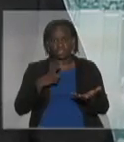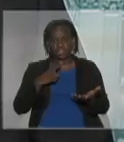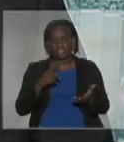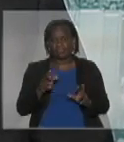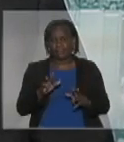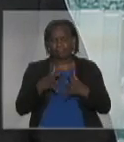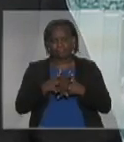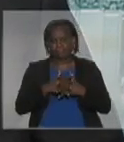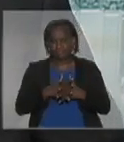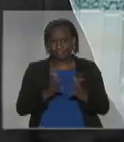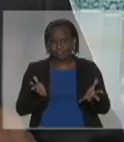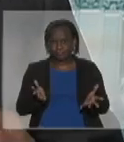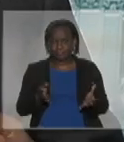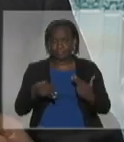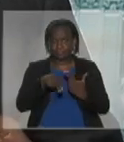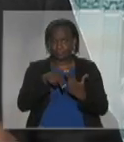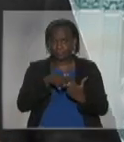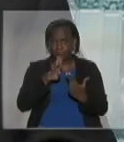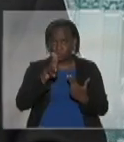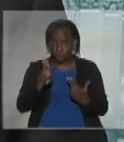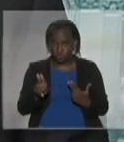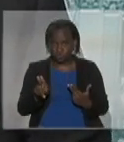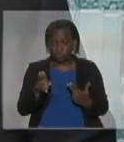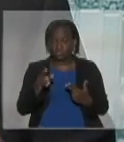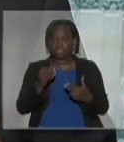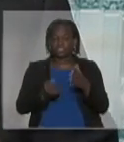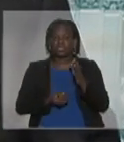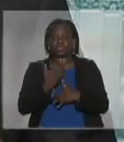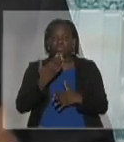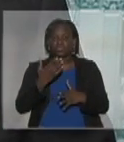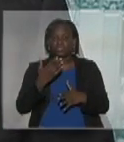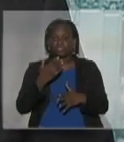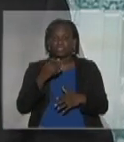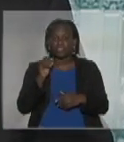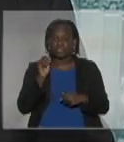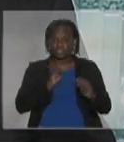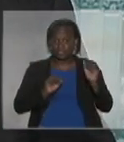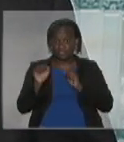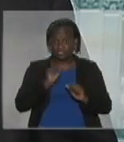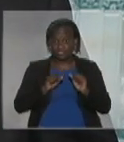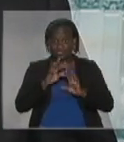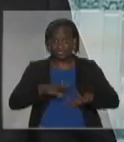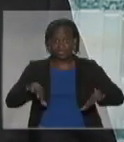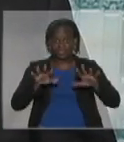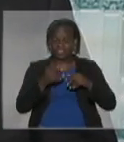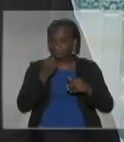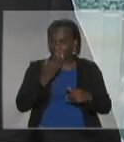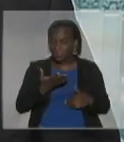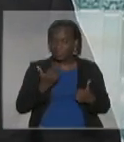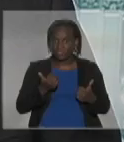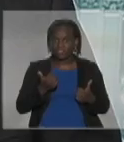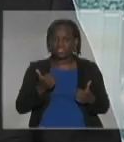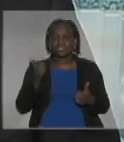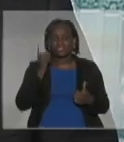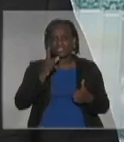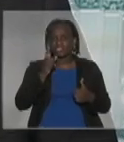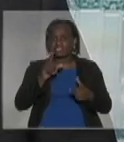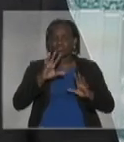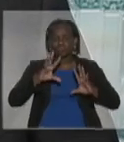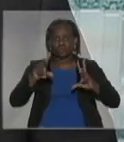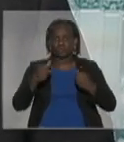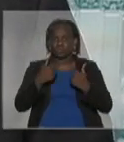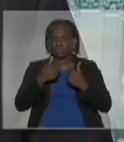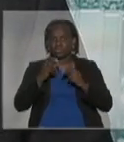Hoje tem uma anomalia. O bilhete único que nasceu, né, com uma expectativa muito positiva, ele atinge